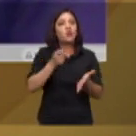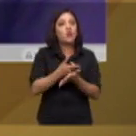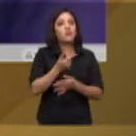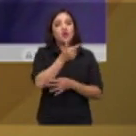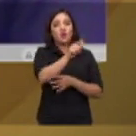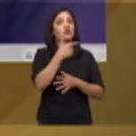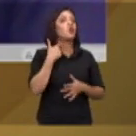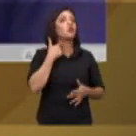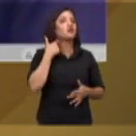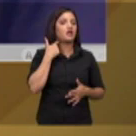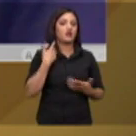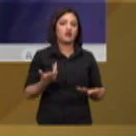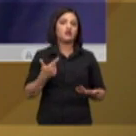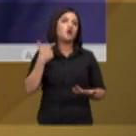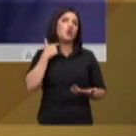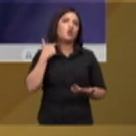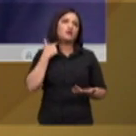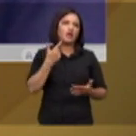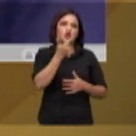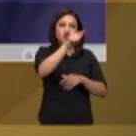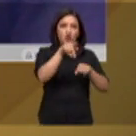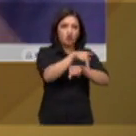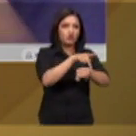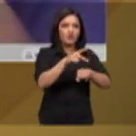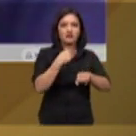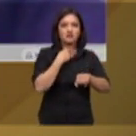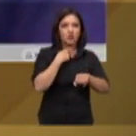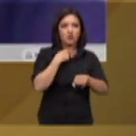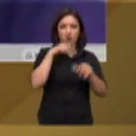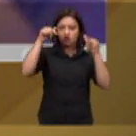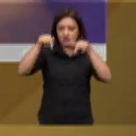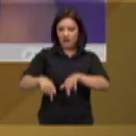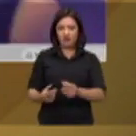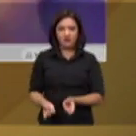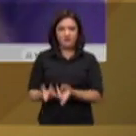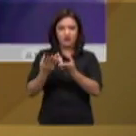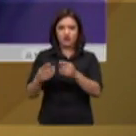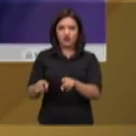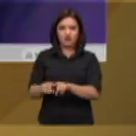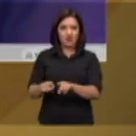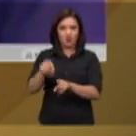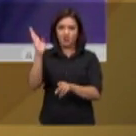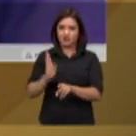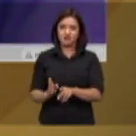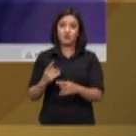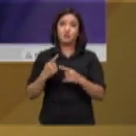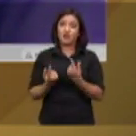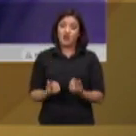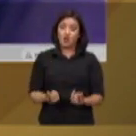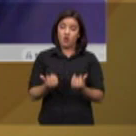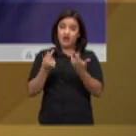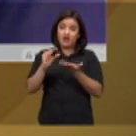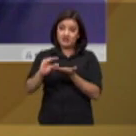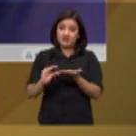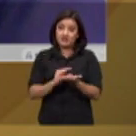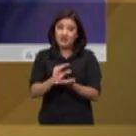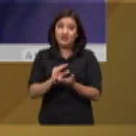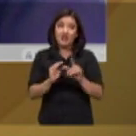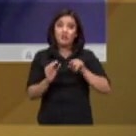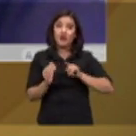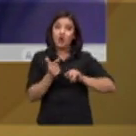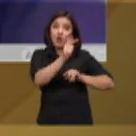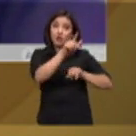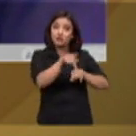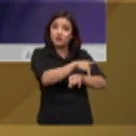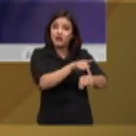a loteria internacional seja vendida no Brasil, porque essa capacidade de geração de receita seria